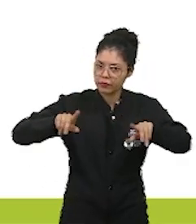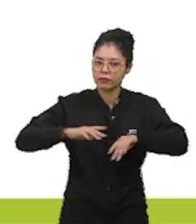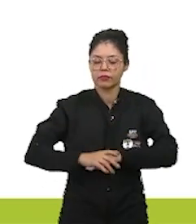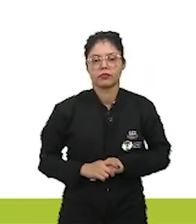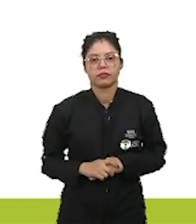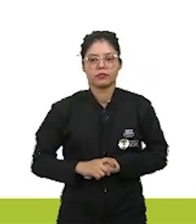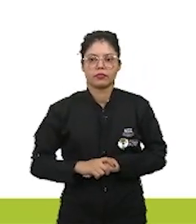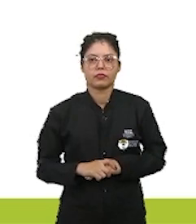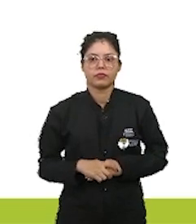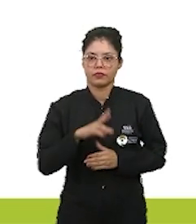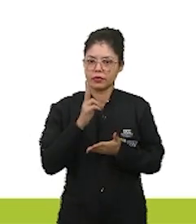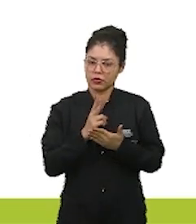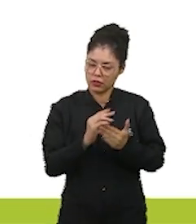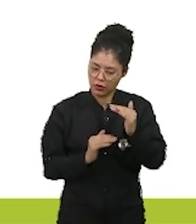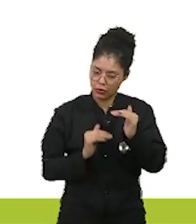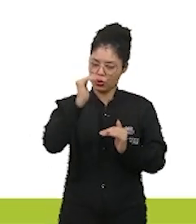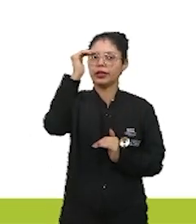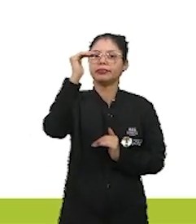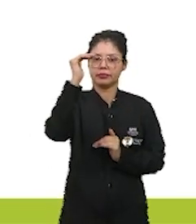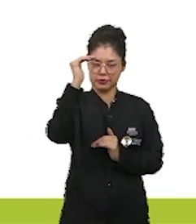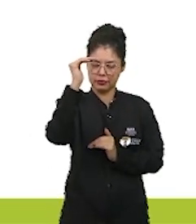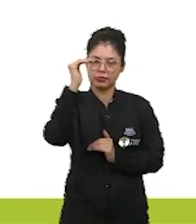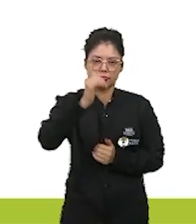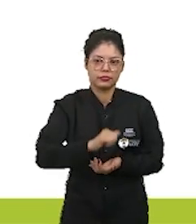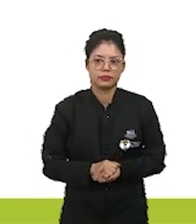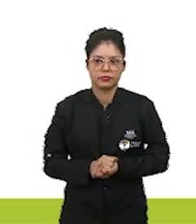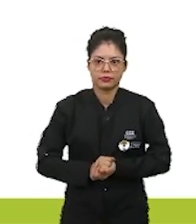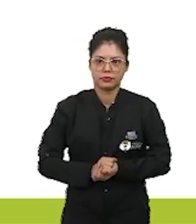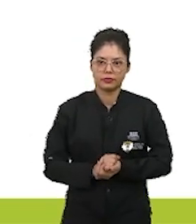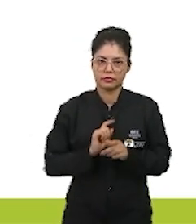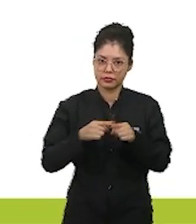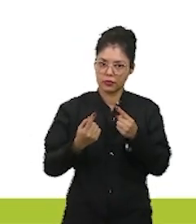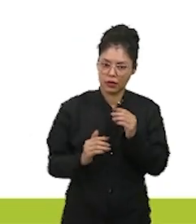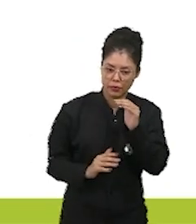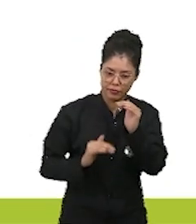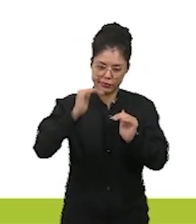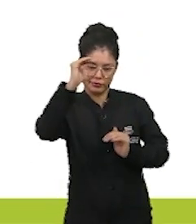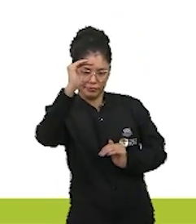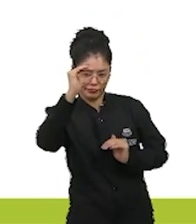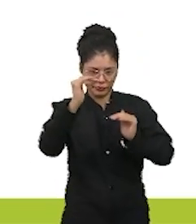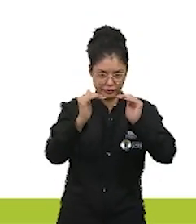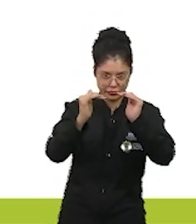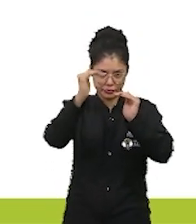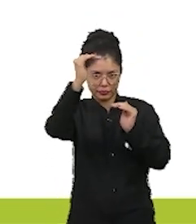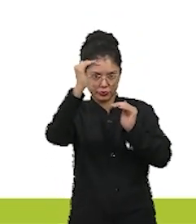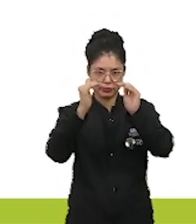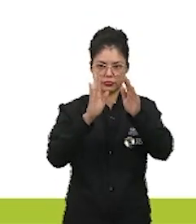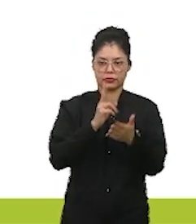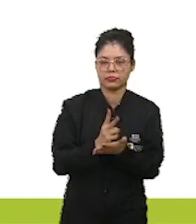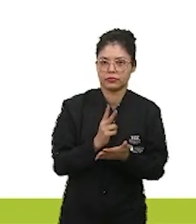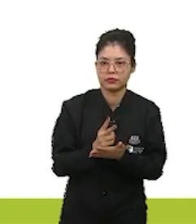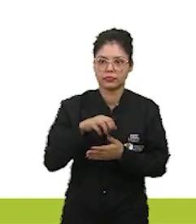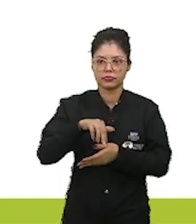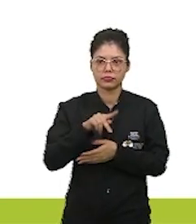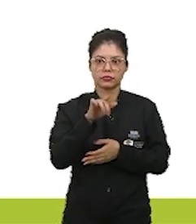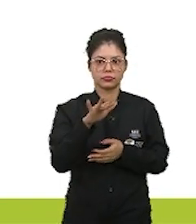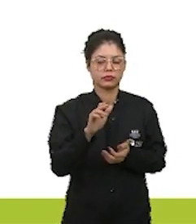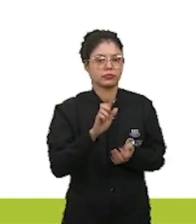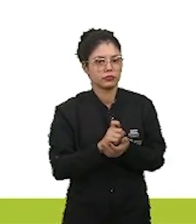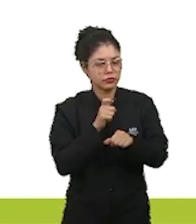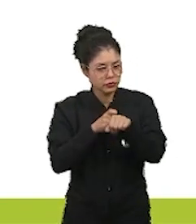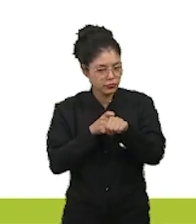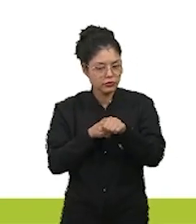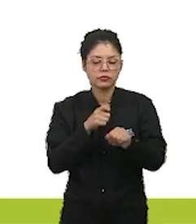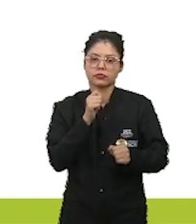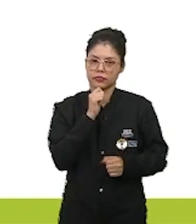né? Sempre todas elevadas, bem elevadas, porém temperaturas diferentes. E aí esse magma pode acabar se